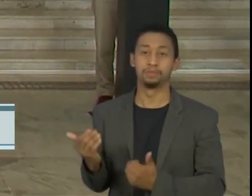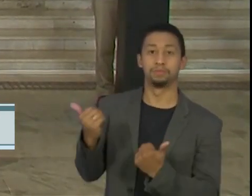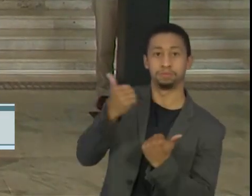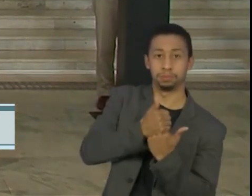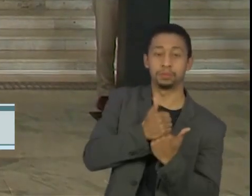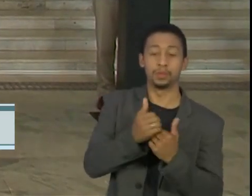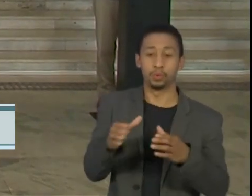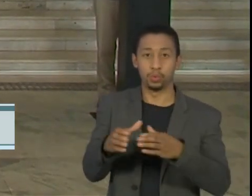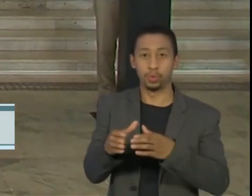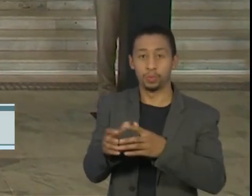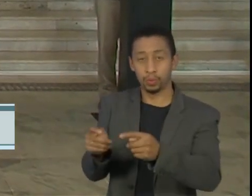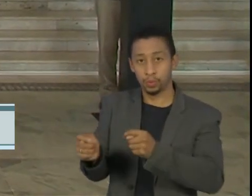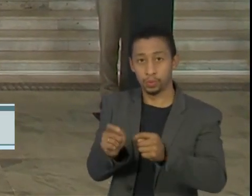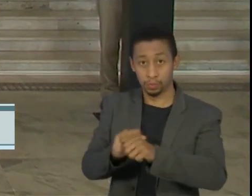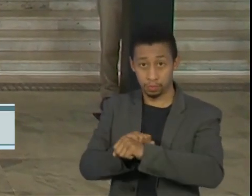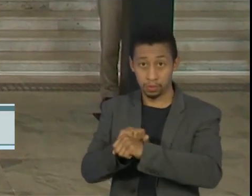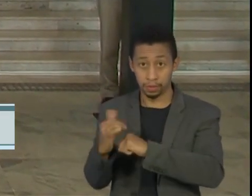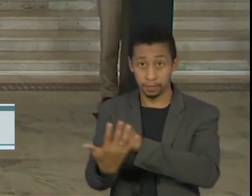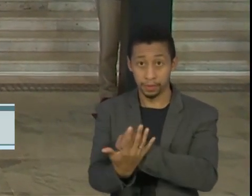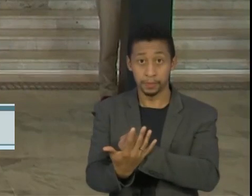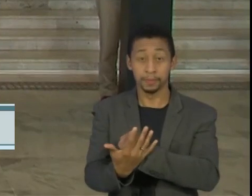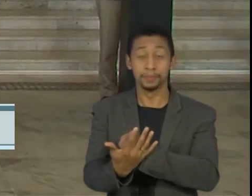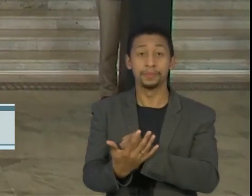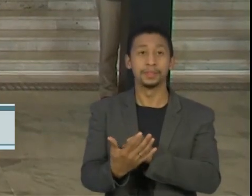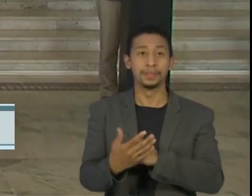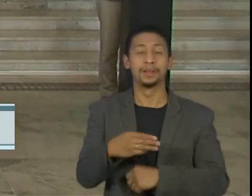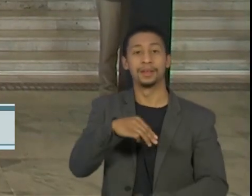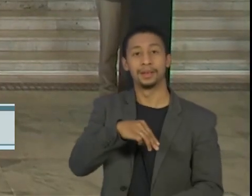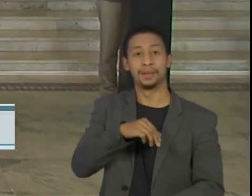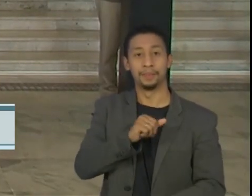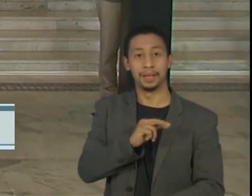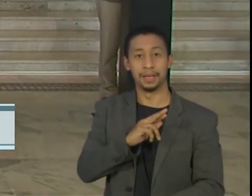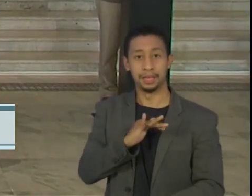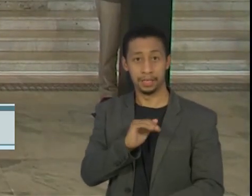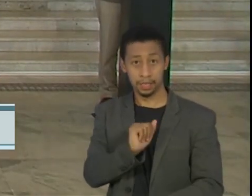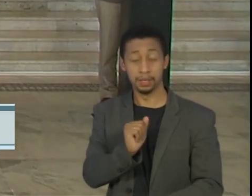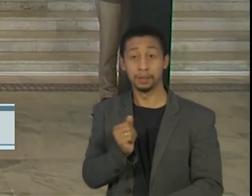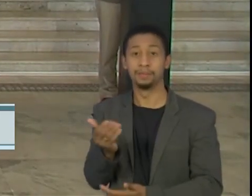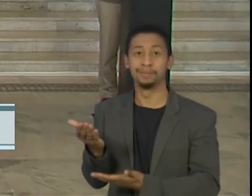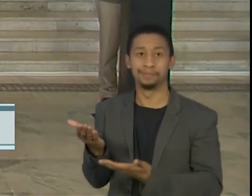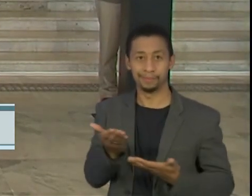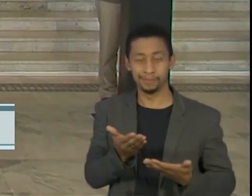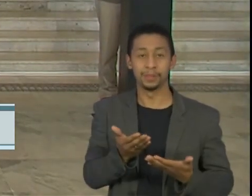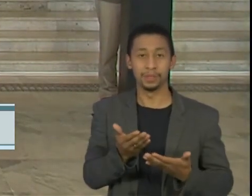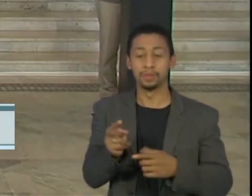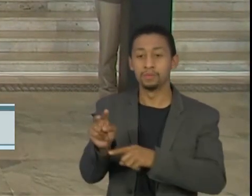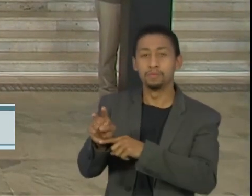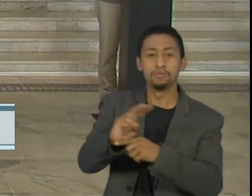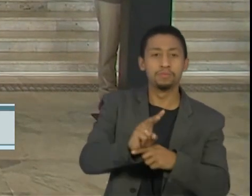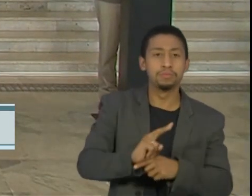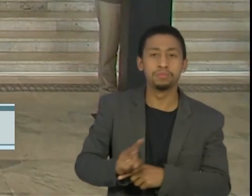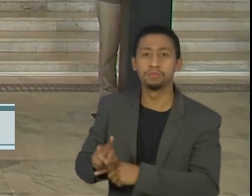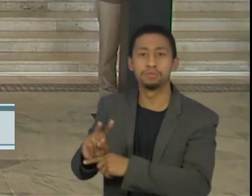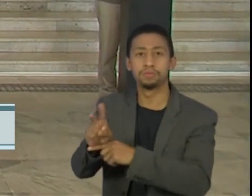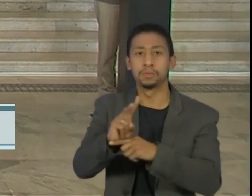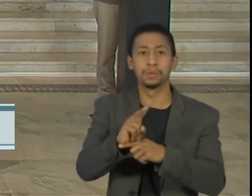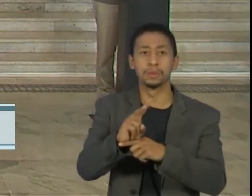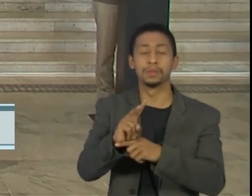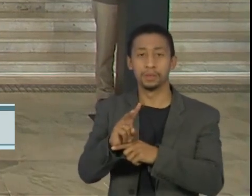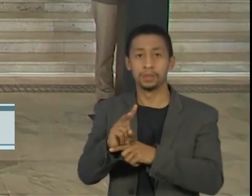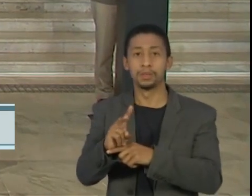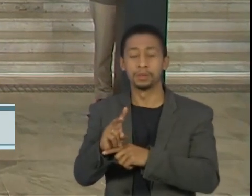novo coronavírus. E também está aqui Maria Cristina, que é da Vigilância Sanitária. Hoje estão